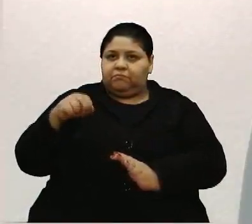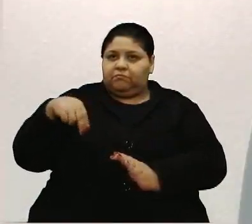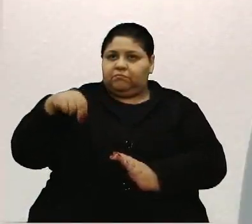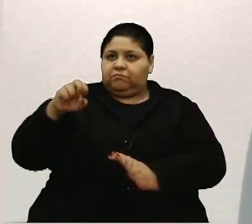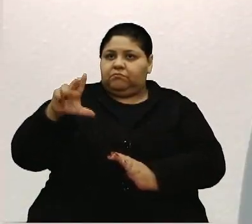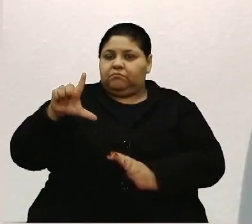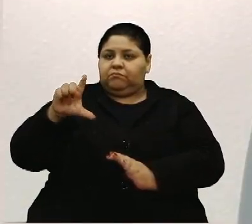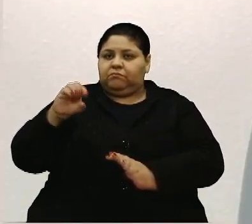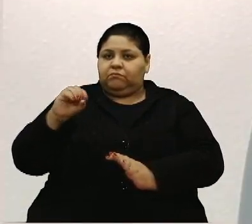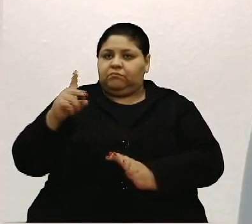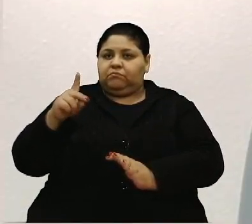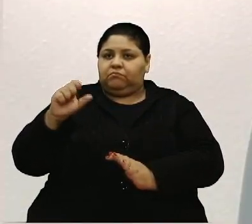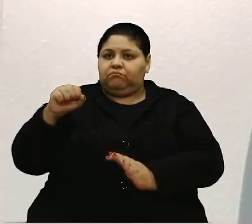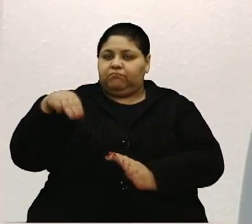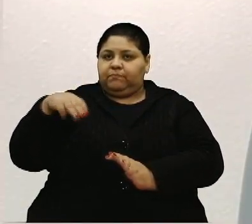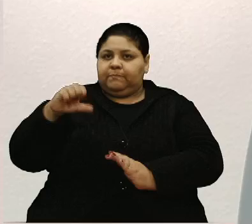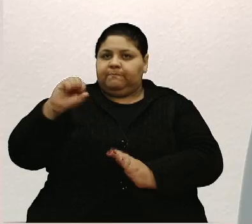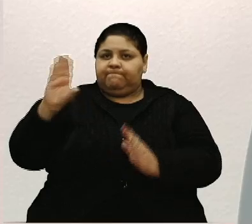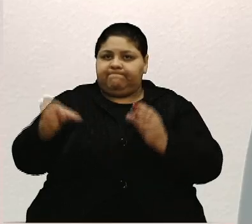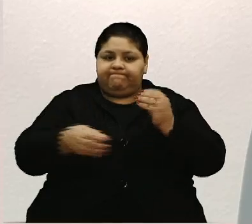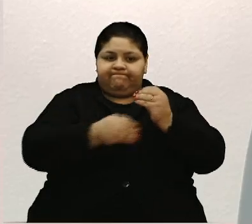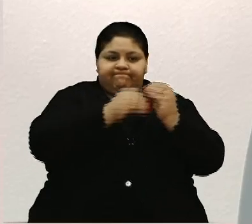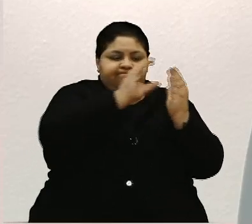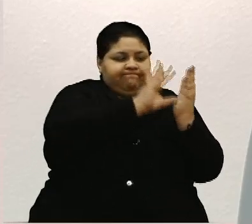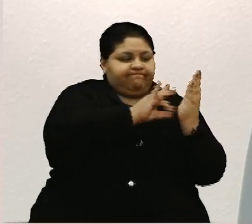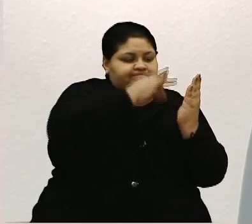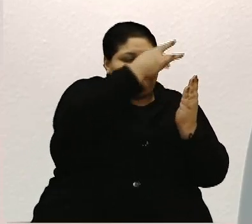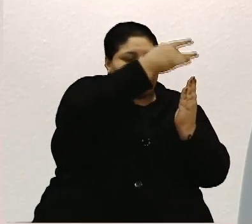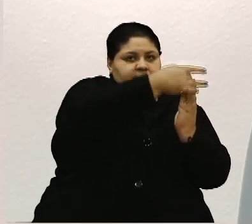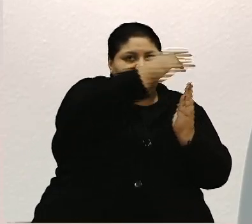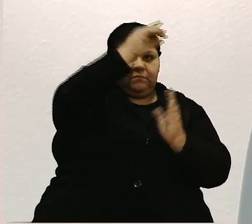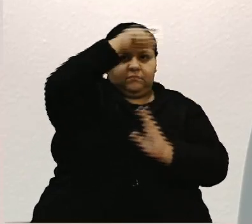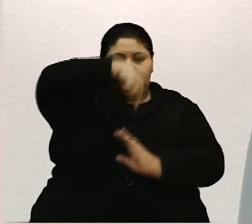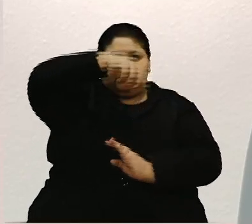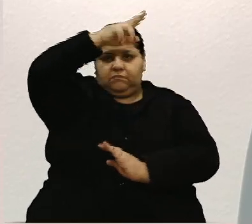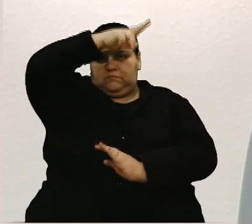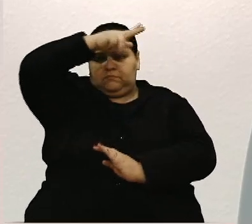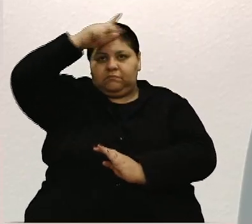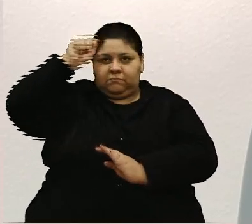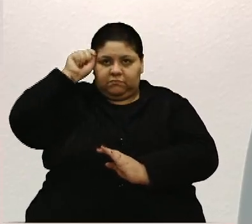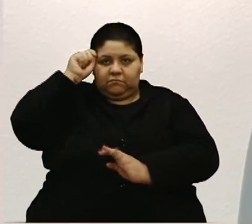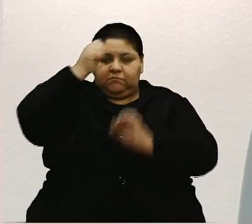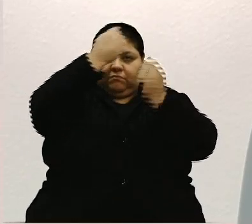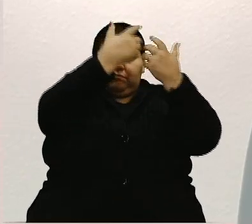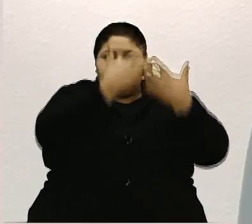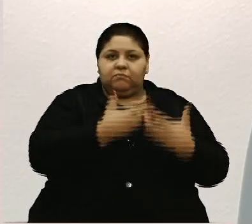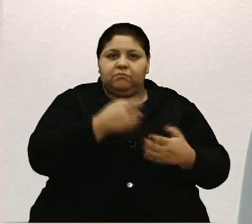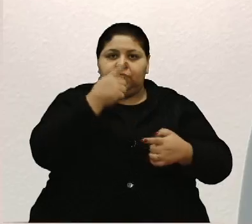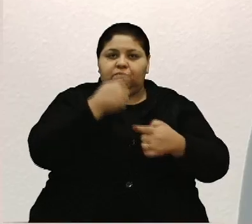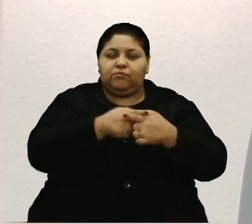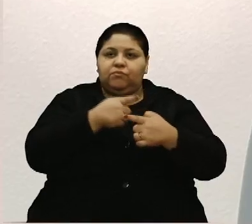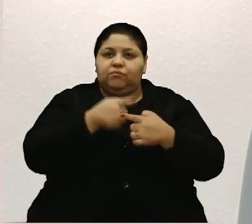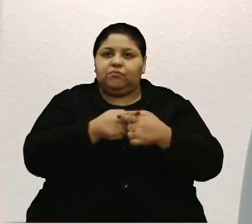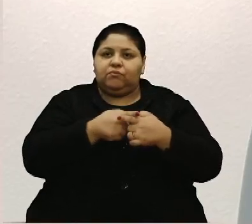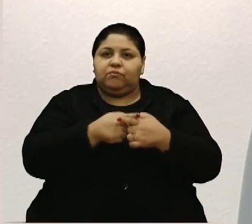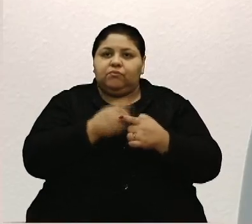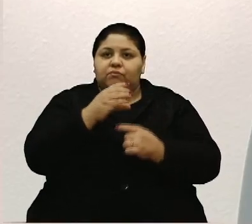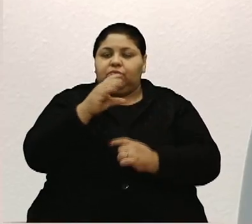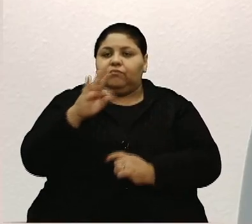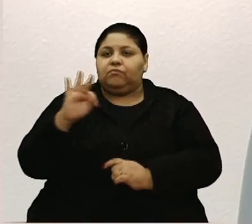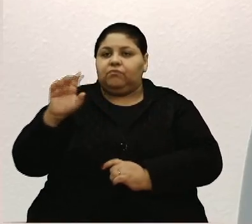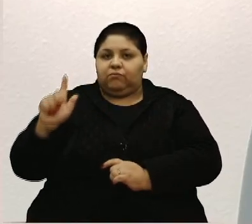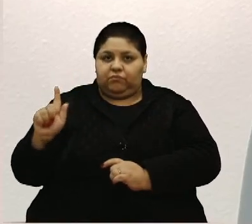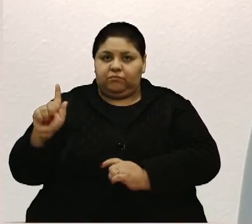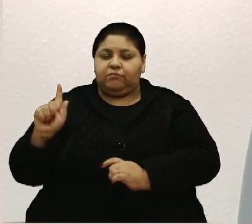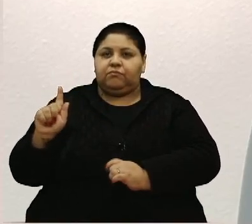no calendário oficial de eventos do município de Caxias do Sul. Na exposição de motivos, o autor relata que o CTG Sinuelo